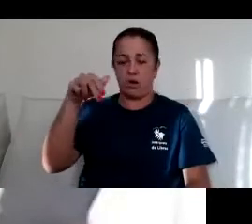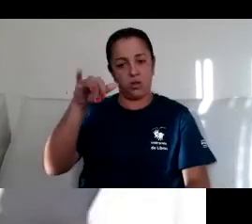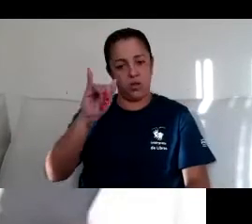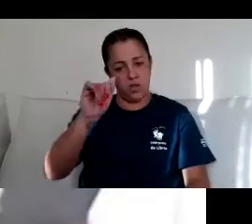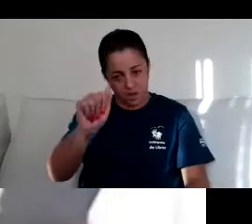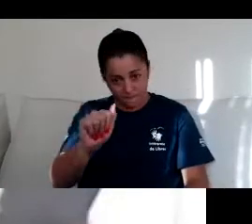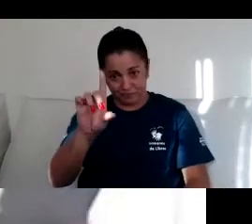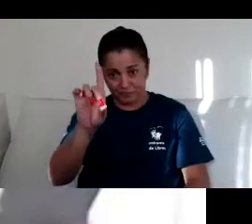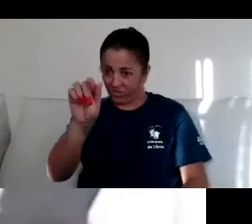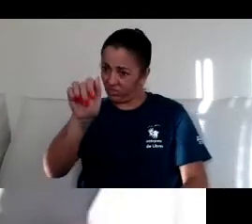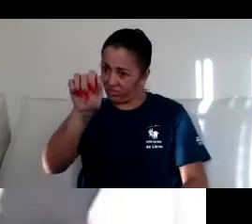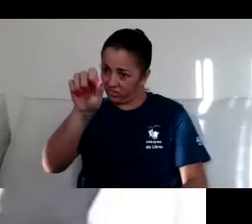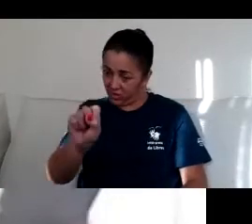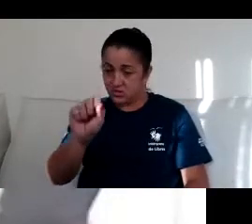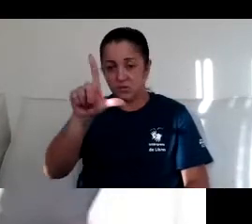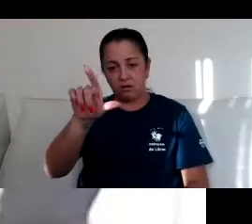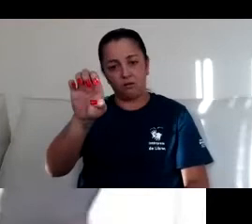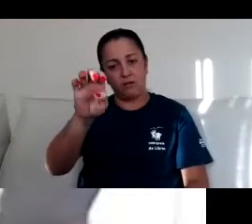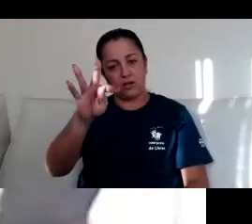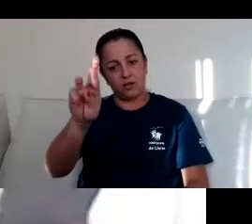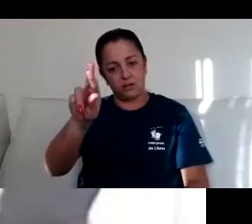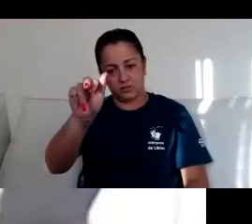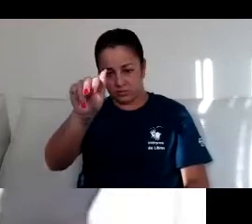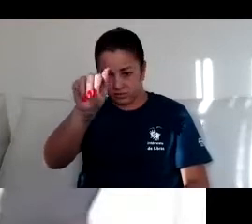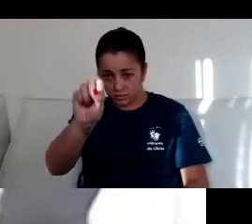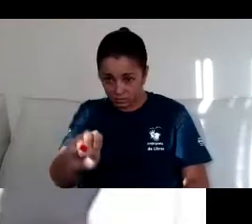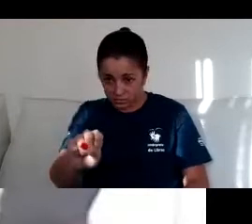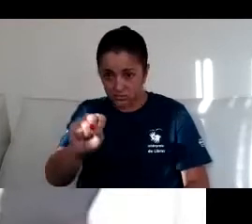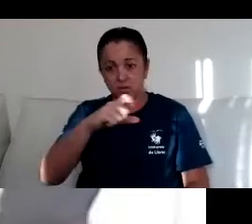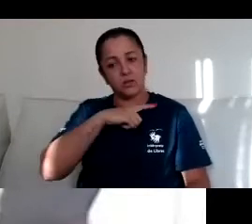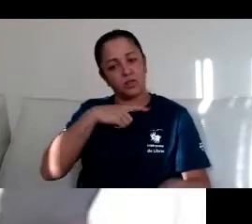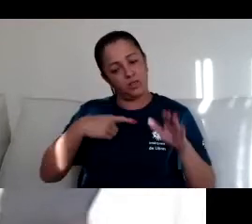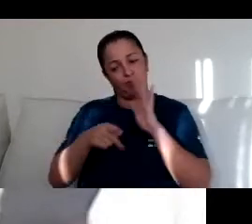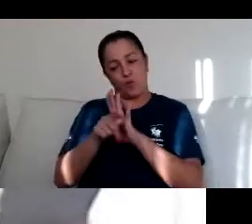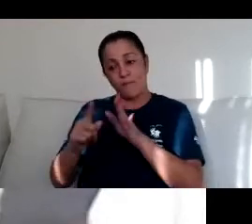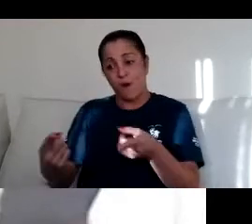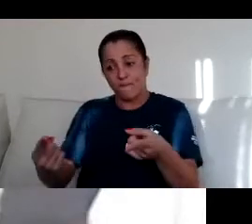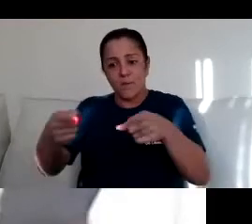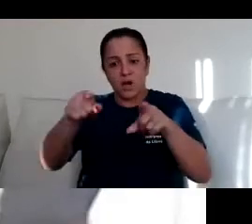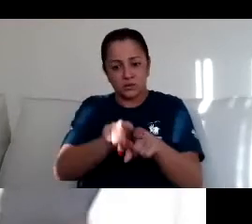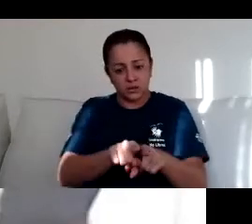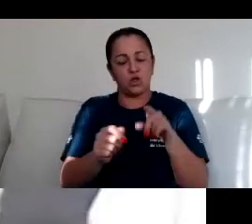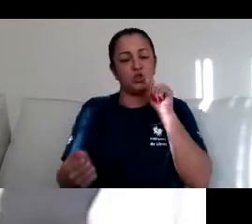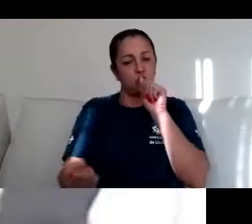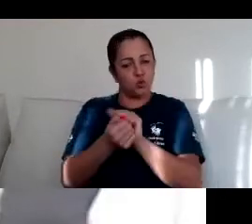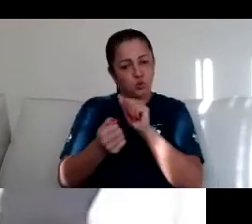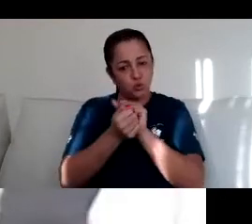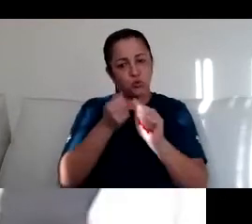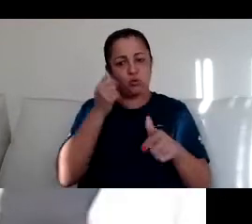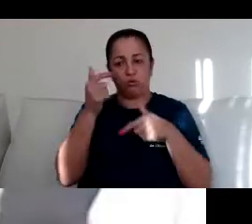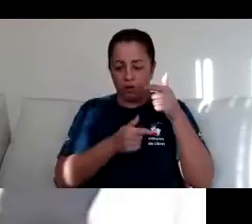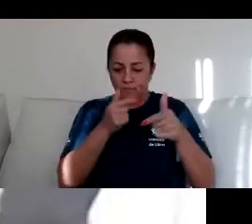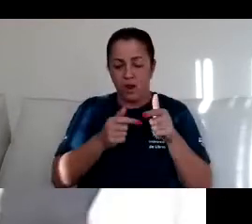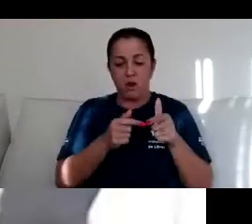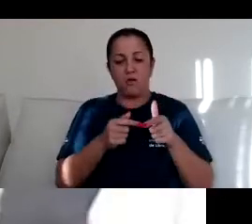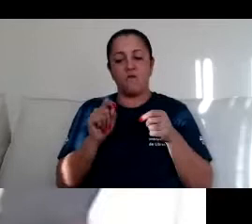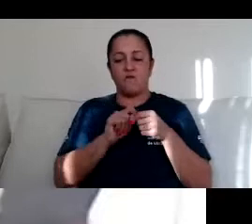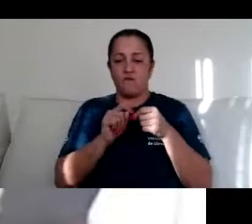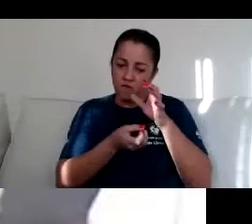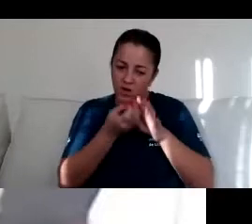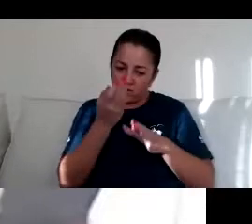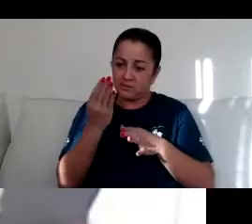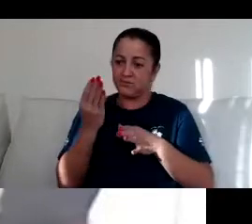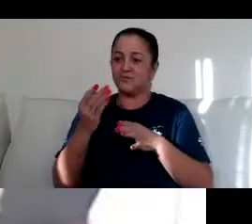para uma parceria, e a justificativa era o trabalho realizado na Biblioteca Maria Firmina dos